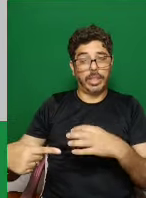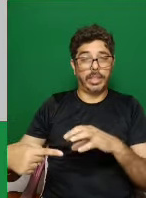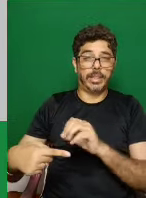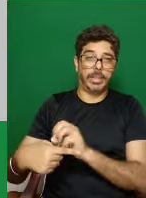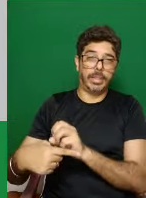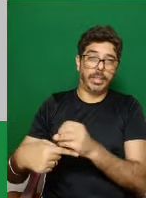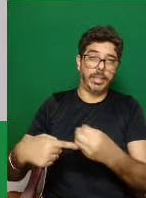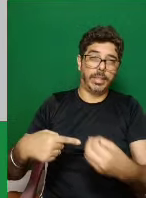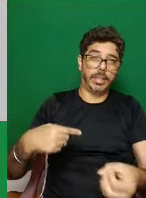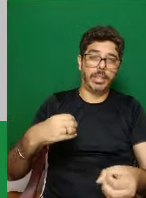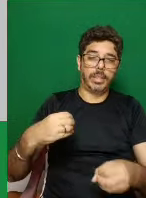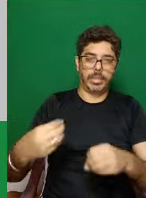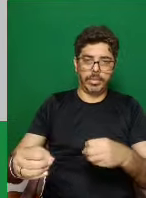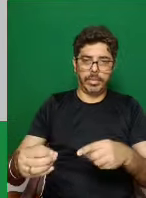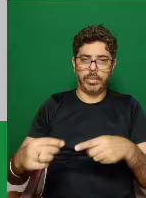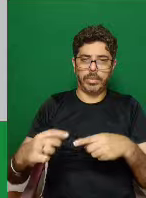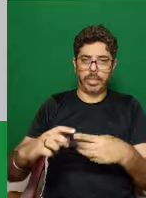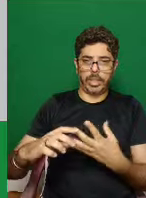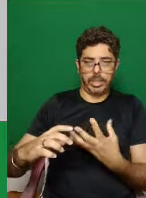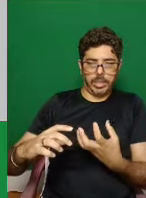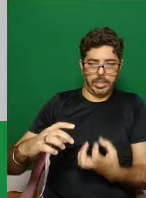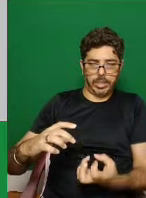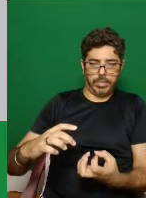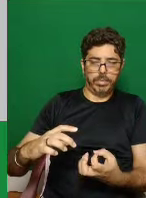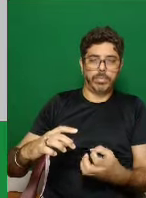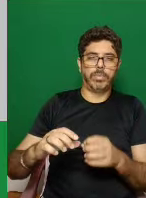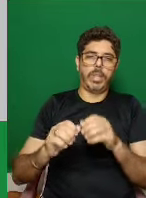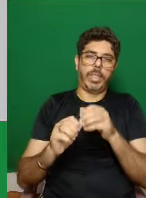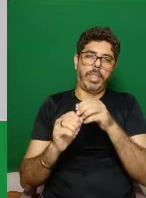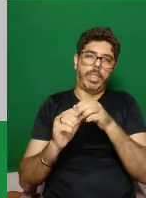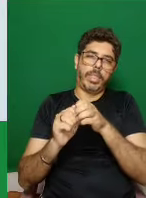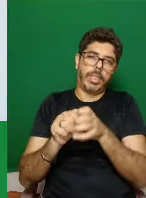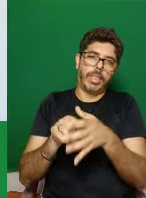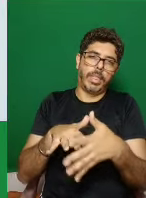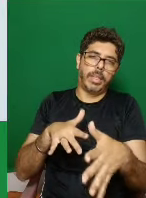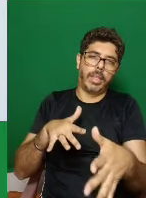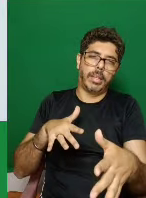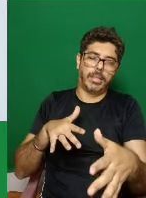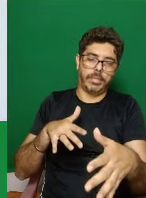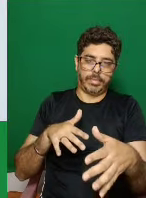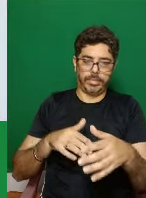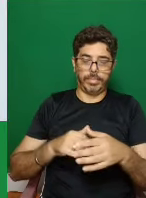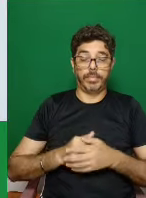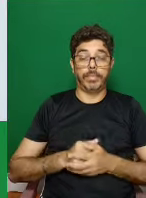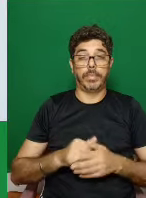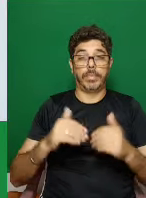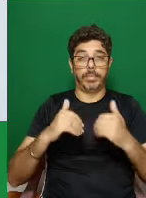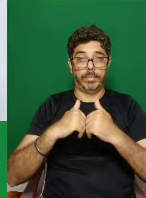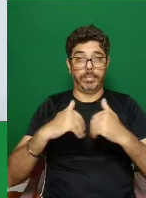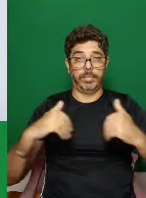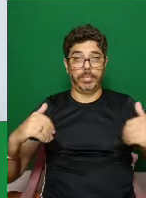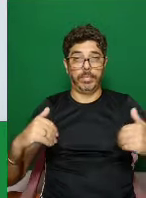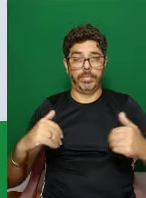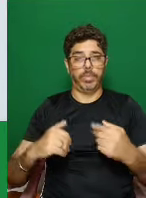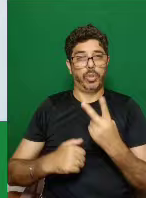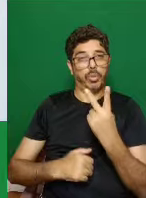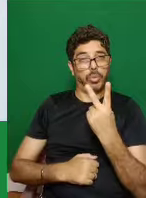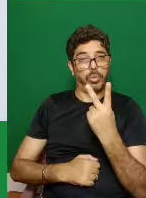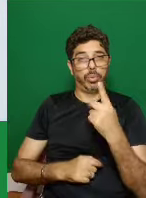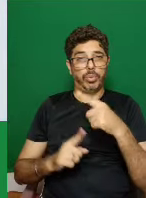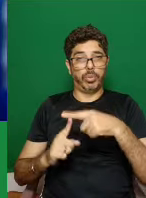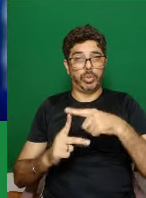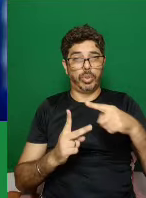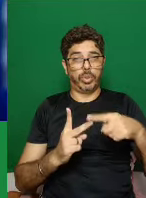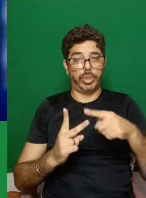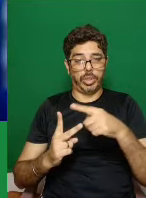cilíndrico, carregado e aterrado, por onde as partículas passam e são separadas. Em cada caso, a separação física de dois tipos de